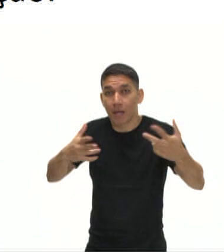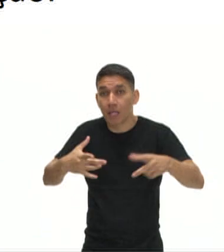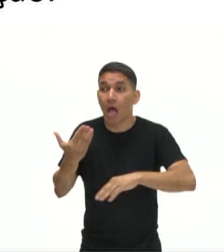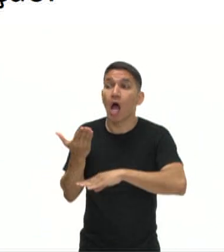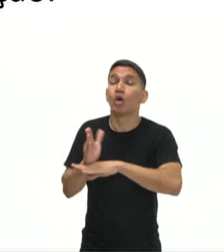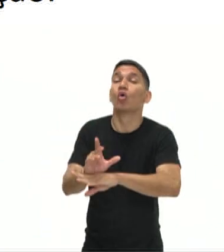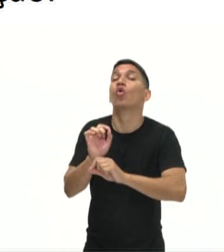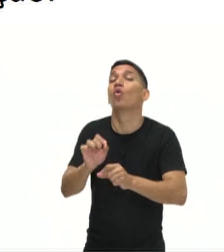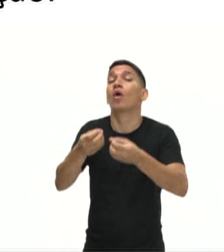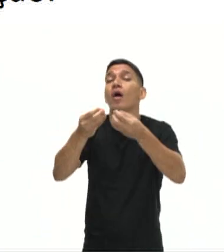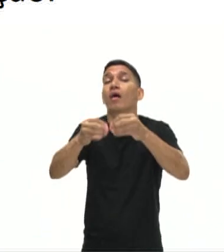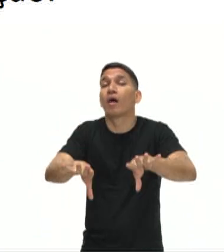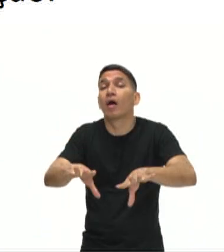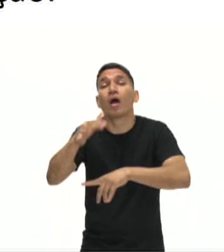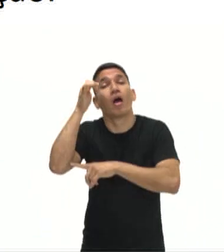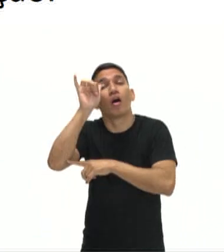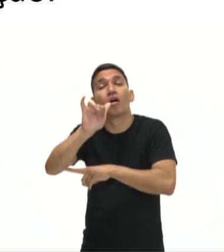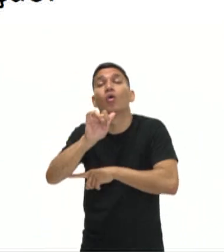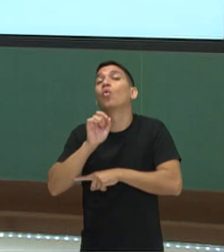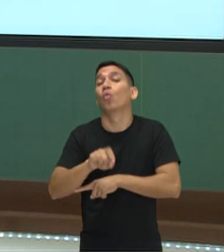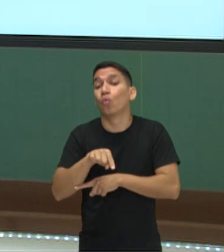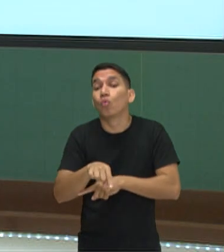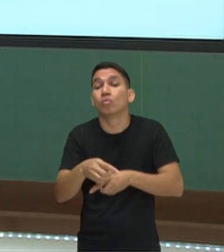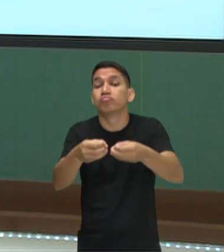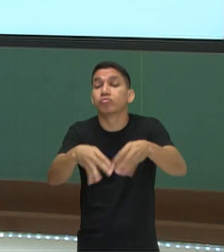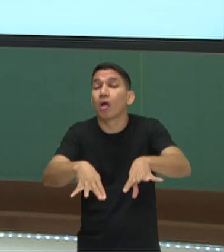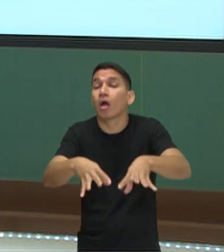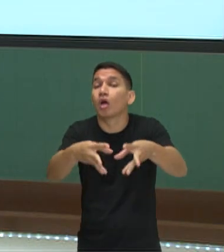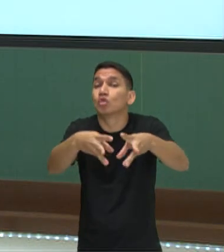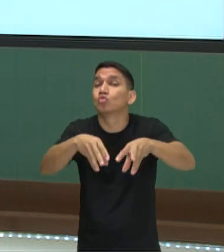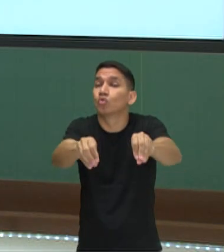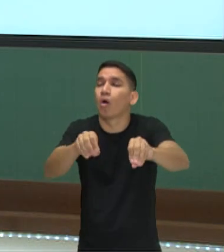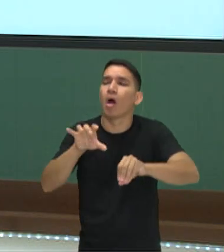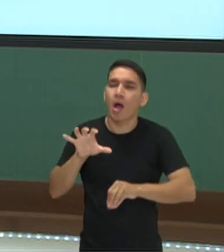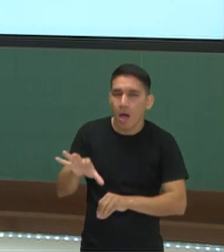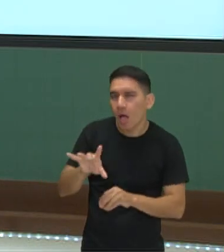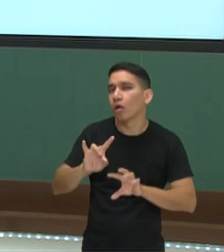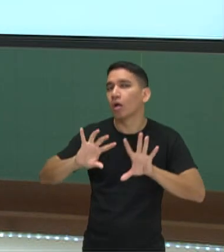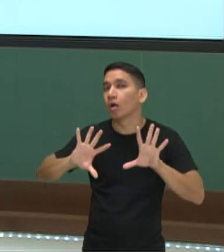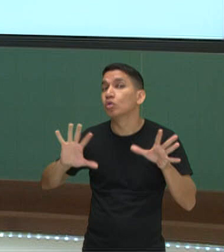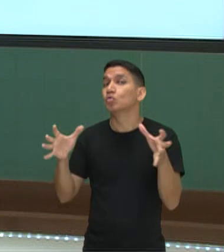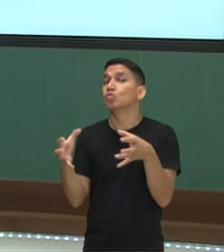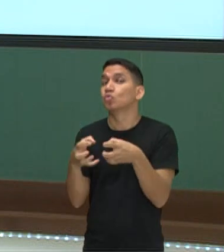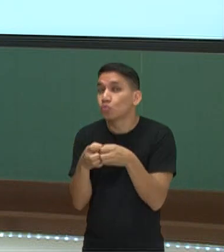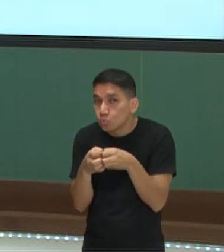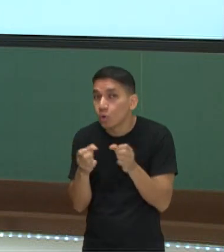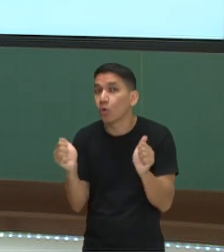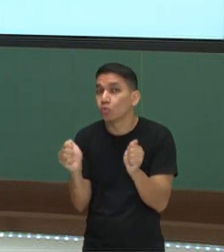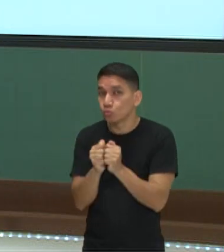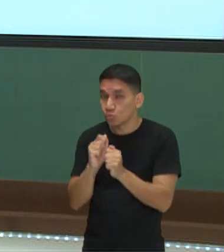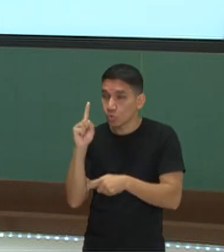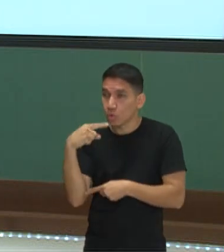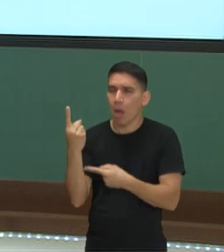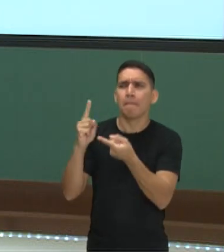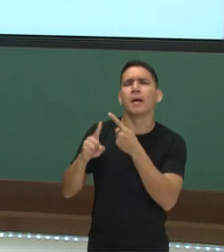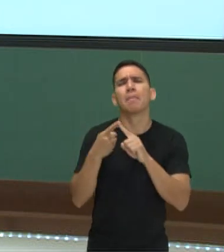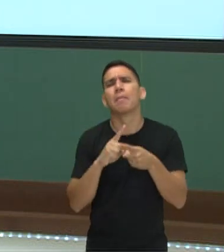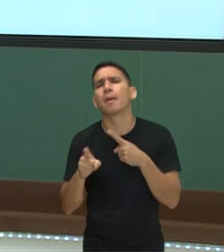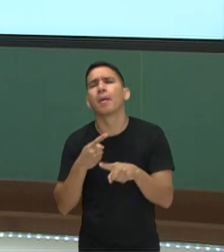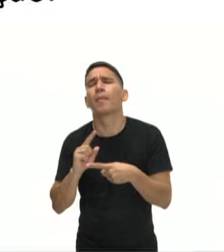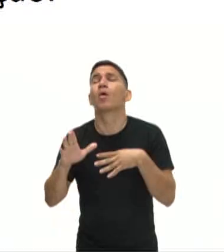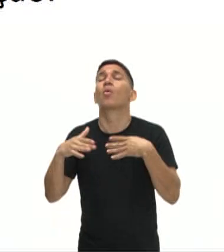evitar a degradação do solo. A partir dessa informação, juntos discutam e